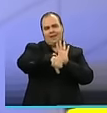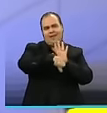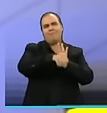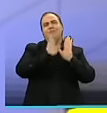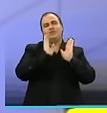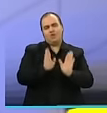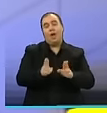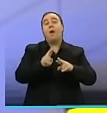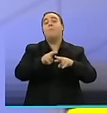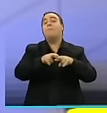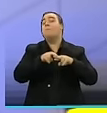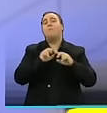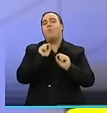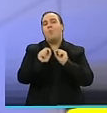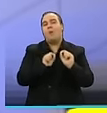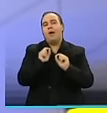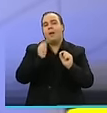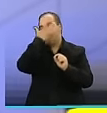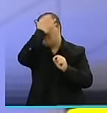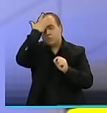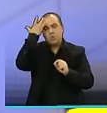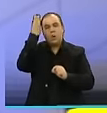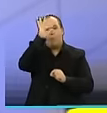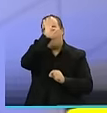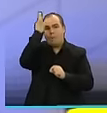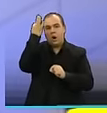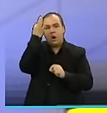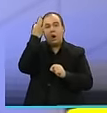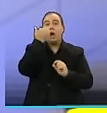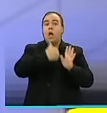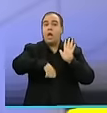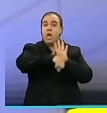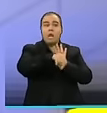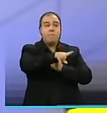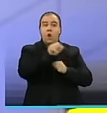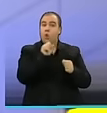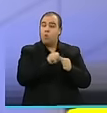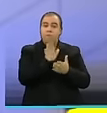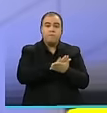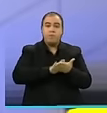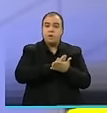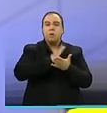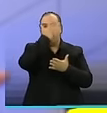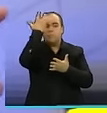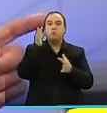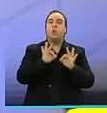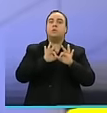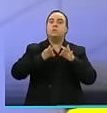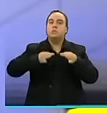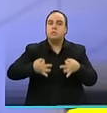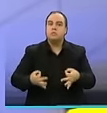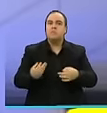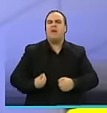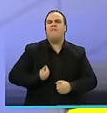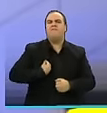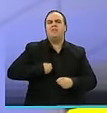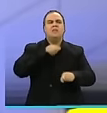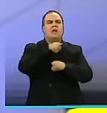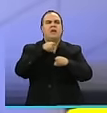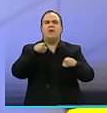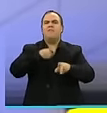por imputar a pessoas inocentes crimes que não cometeram. Pessoas humildes. Acabou com a vida de muita